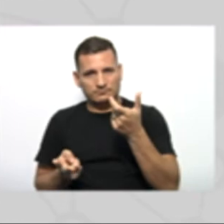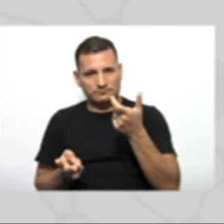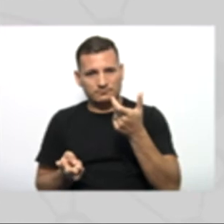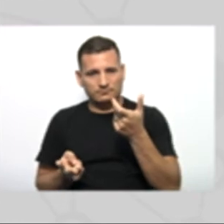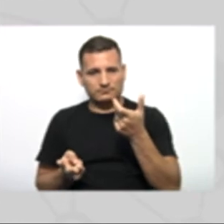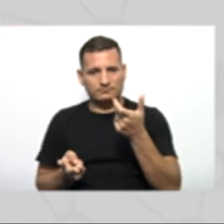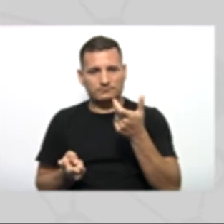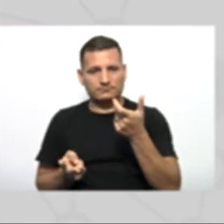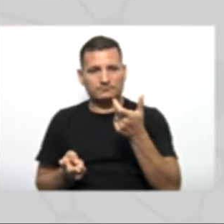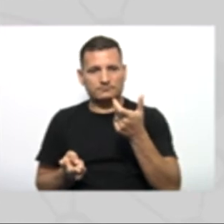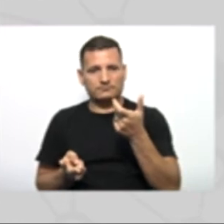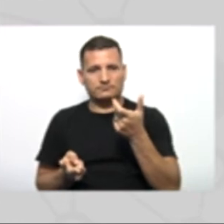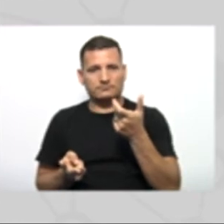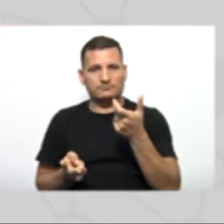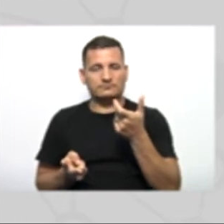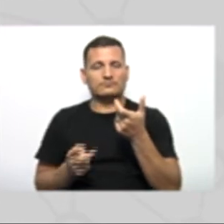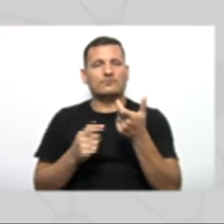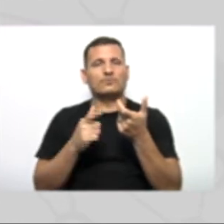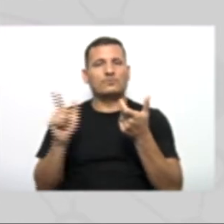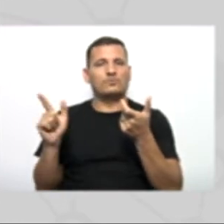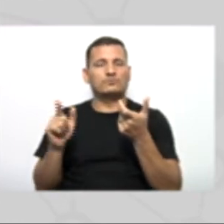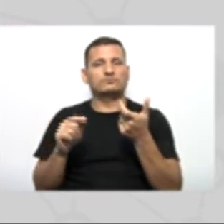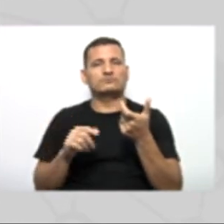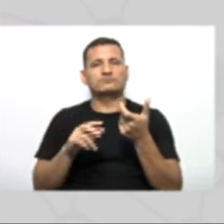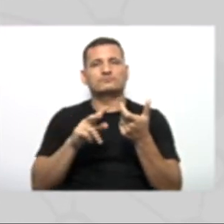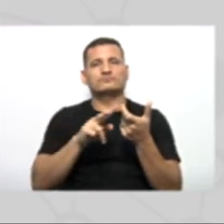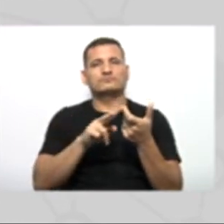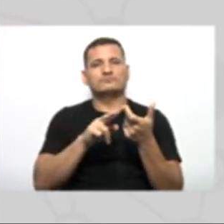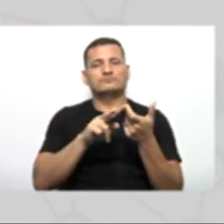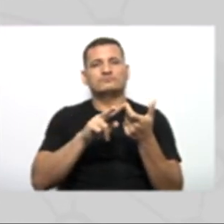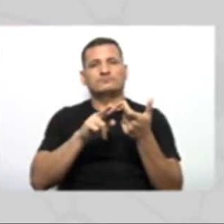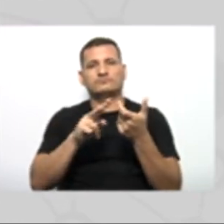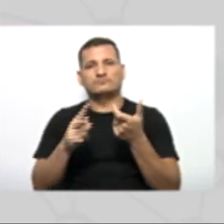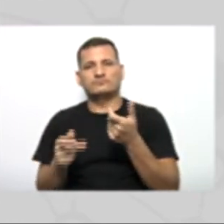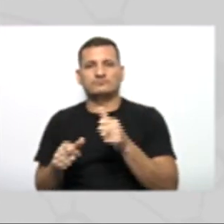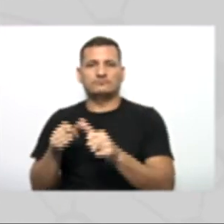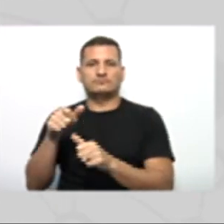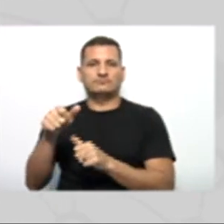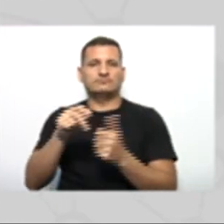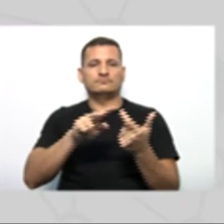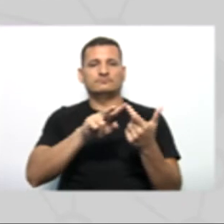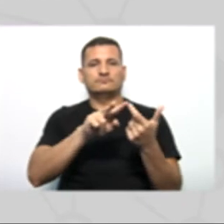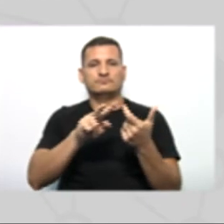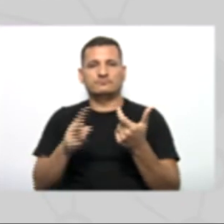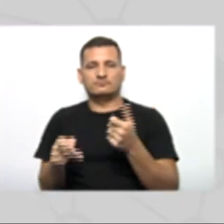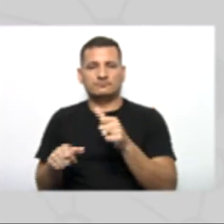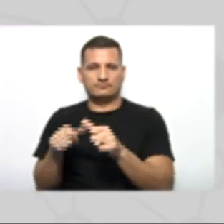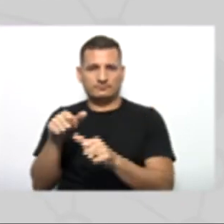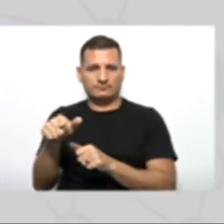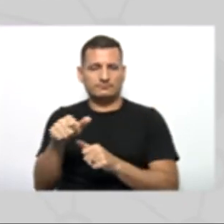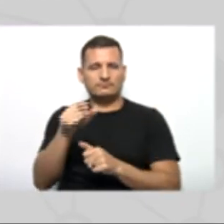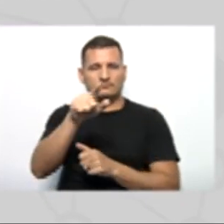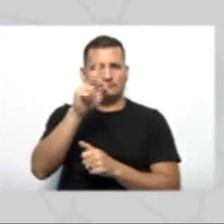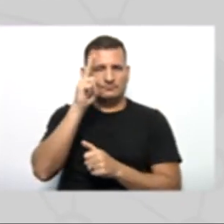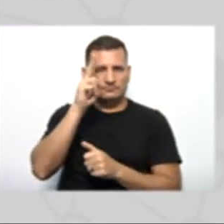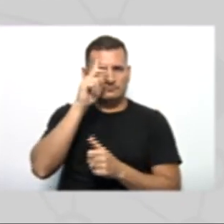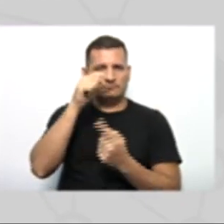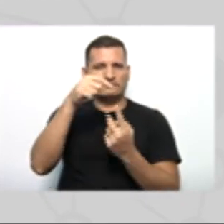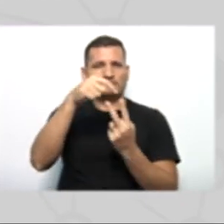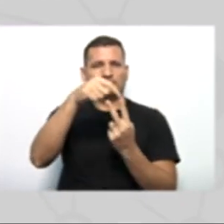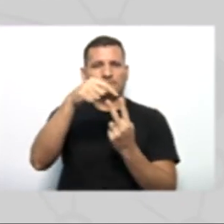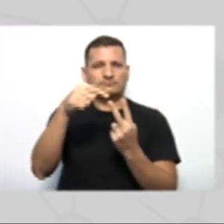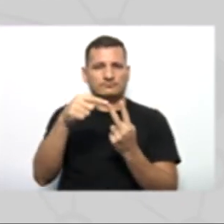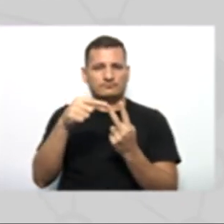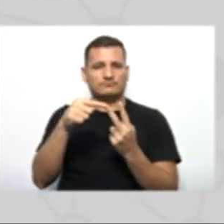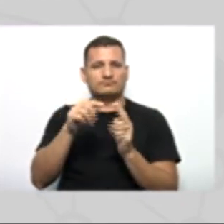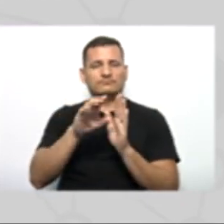chamado de polimorfismo. Alguém lembra lá o conceito de cada um